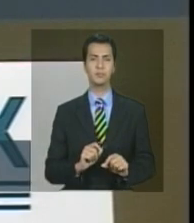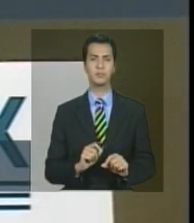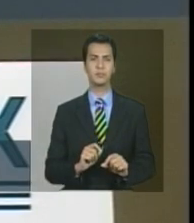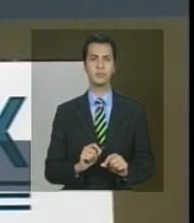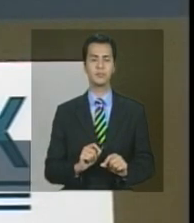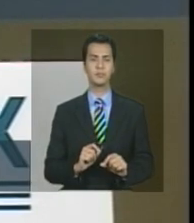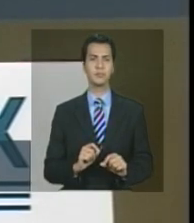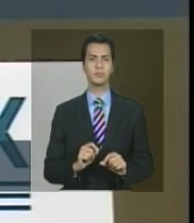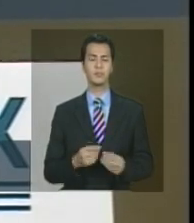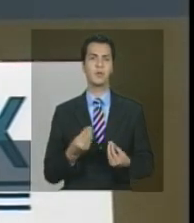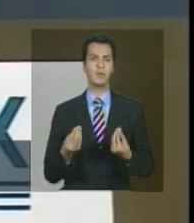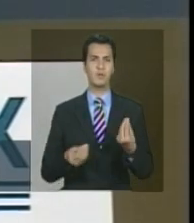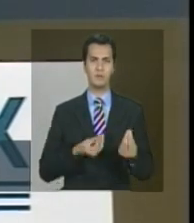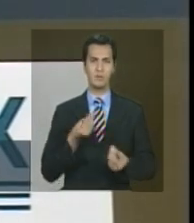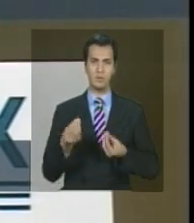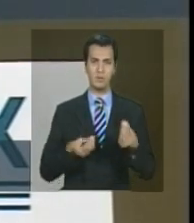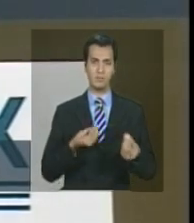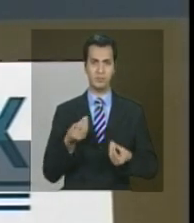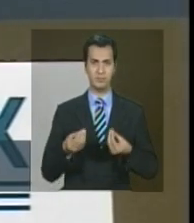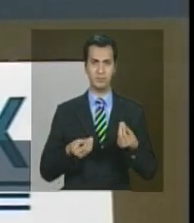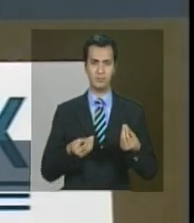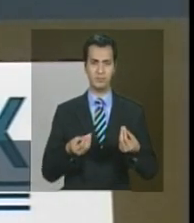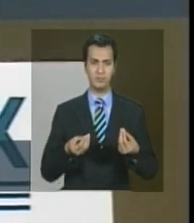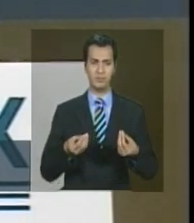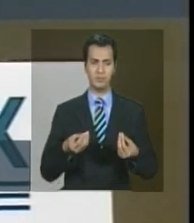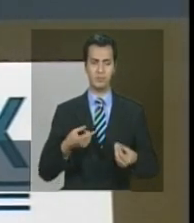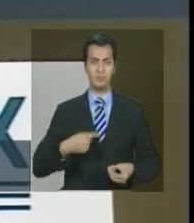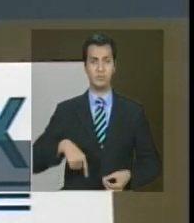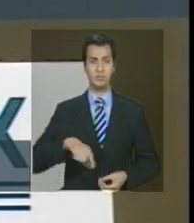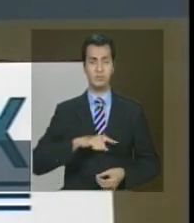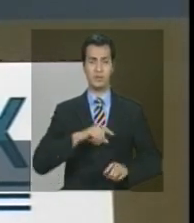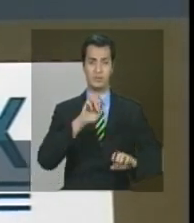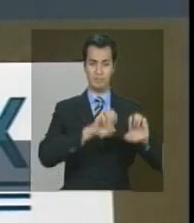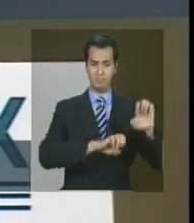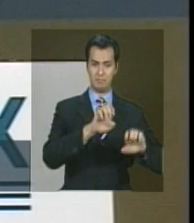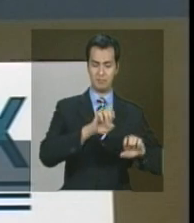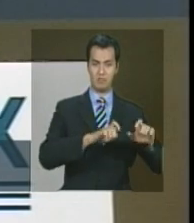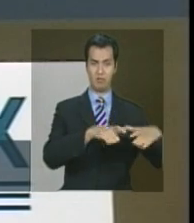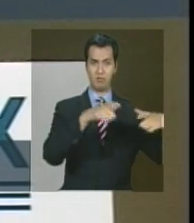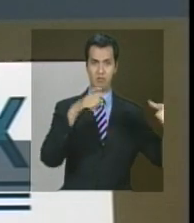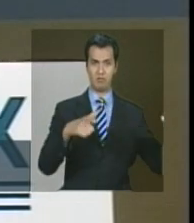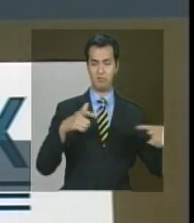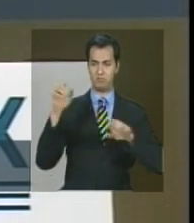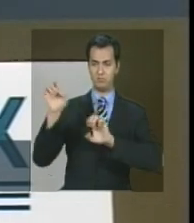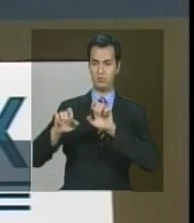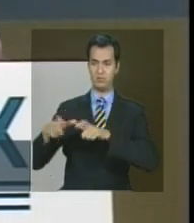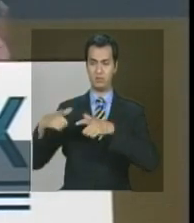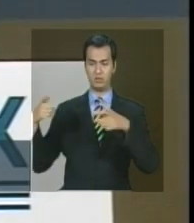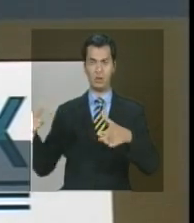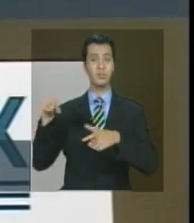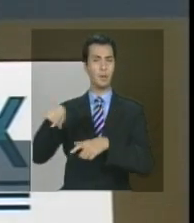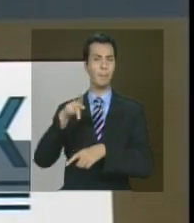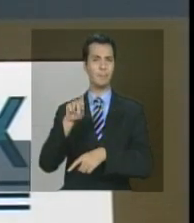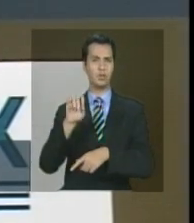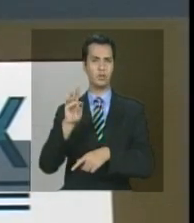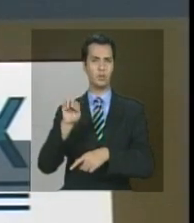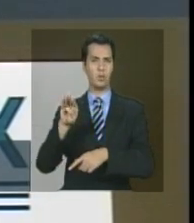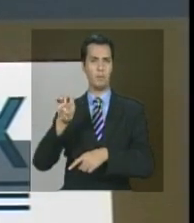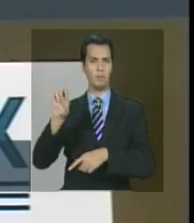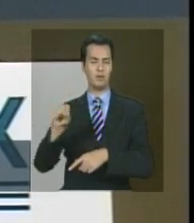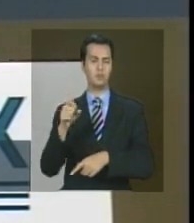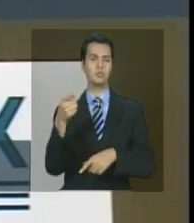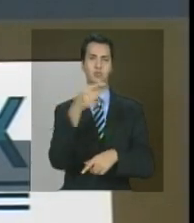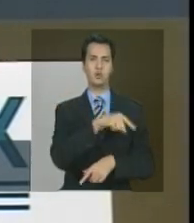concorrência no nosso espírito entre duas grandes empresas, como é o caso da Petrobras e da